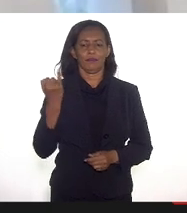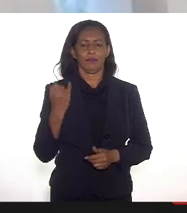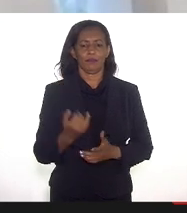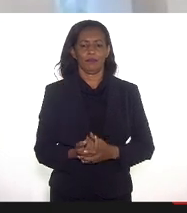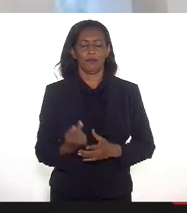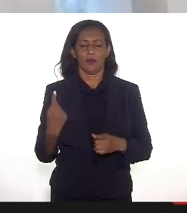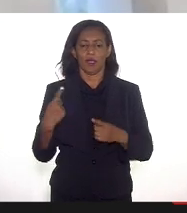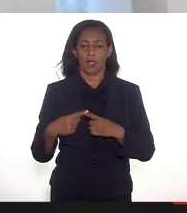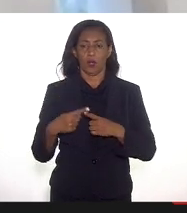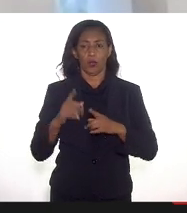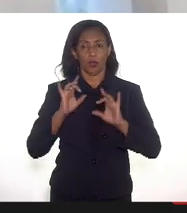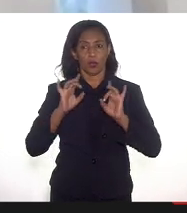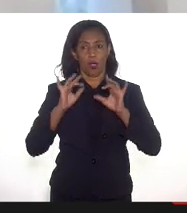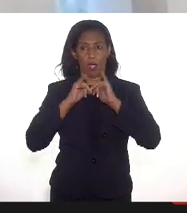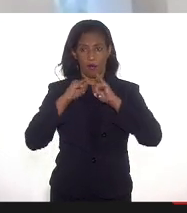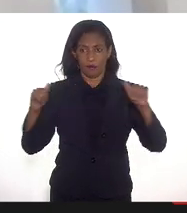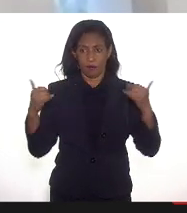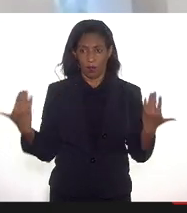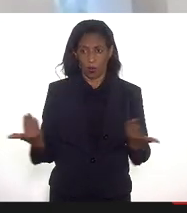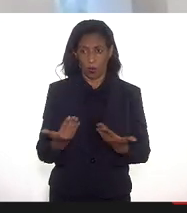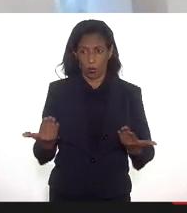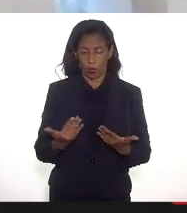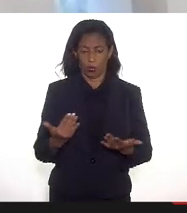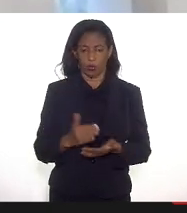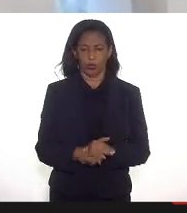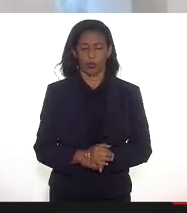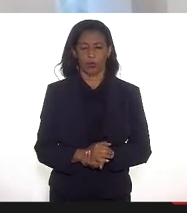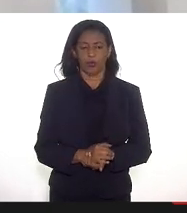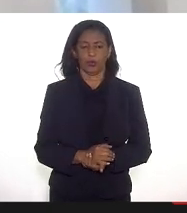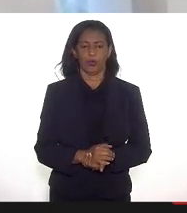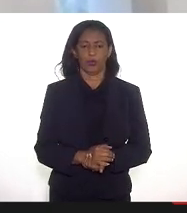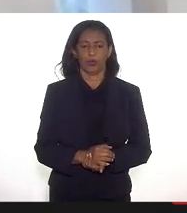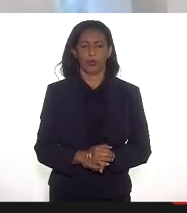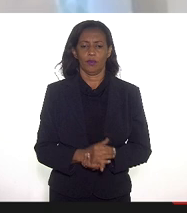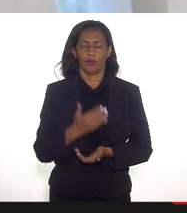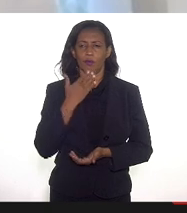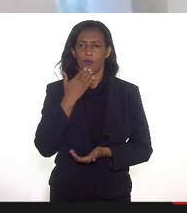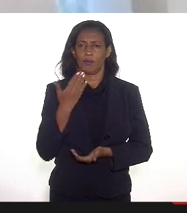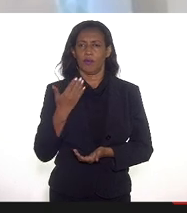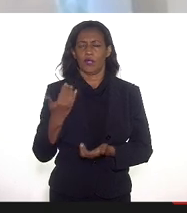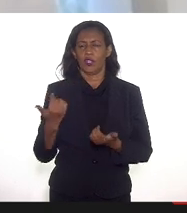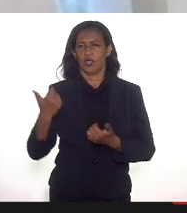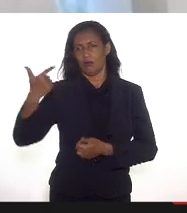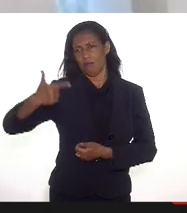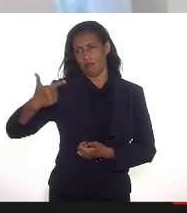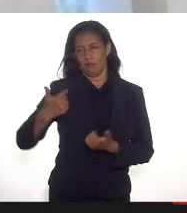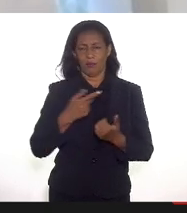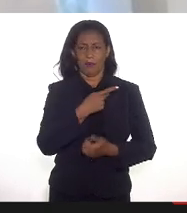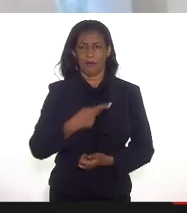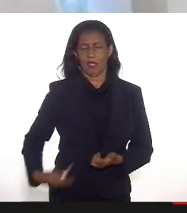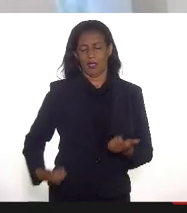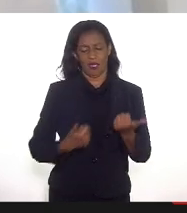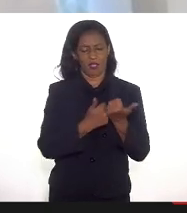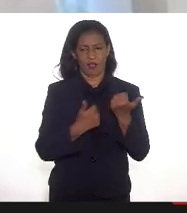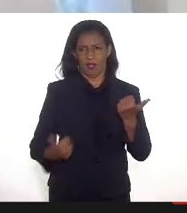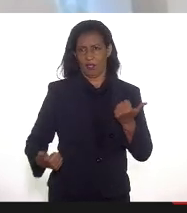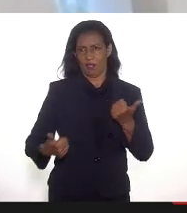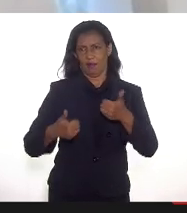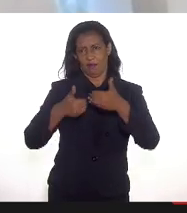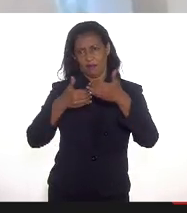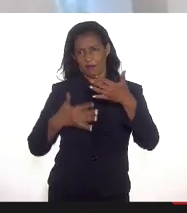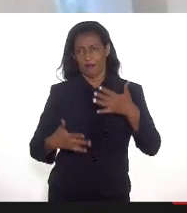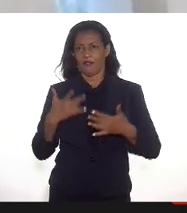queria colocar aqui hoje para vocês. Né? E aí solicitar ao nosso vice-presidente educacional, José Wilson, que pudesse fazer uma breve